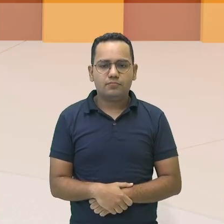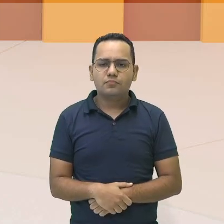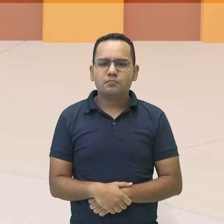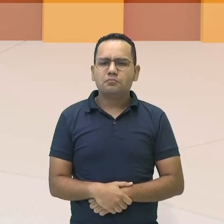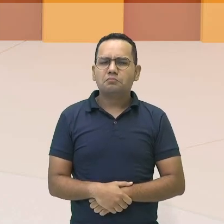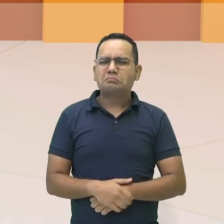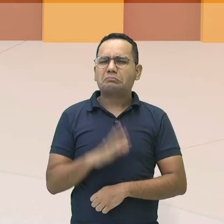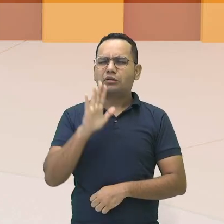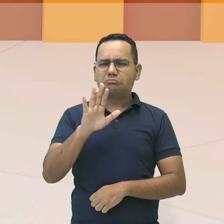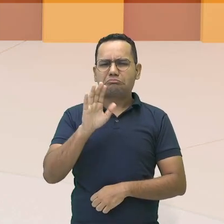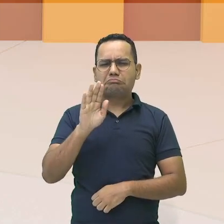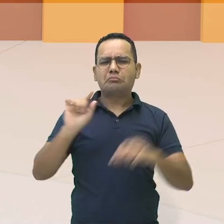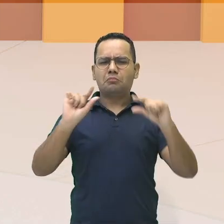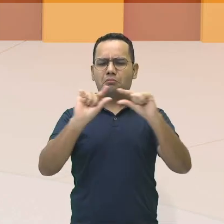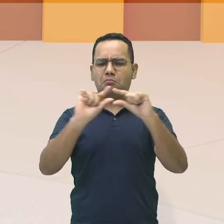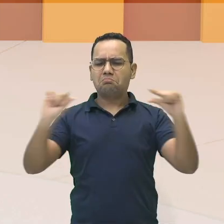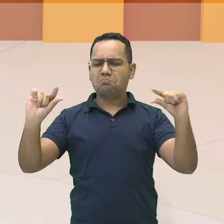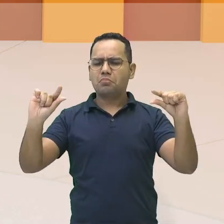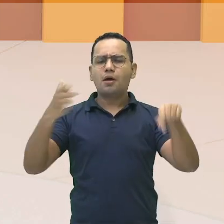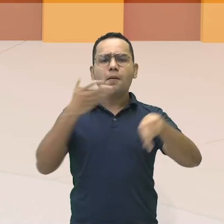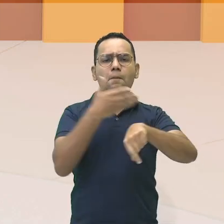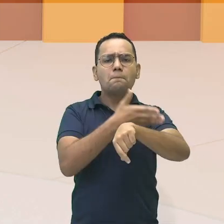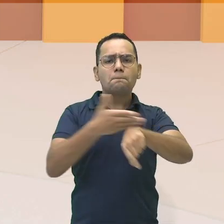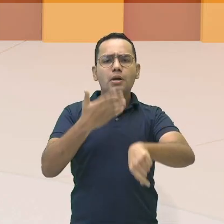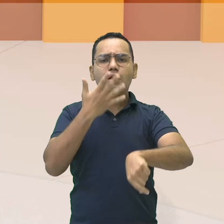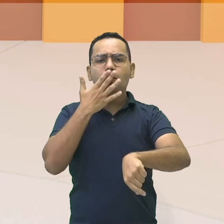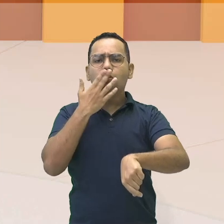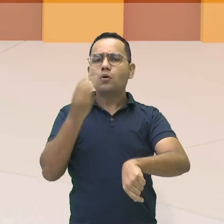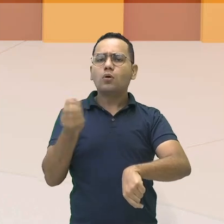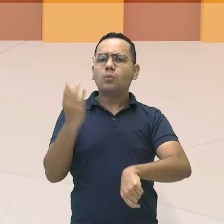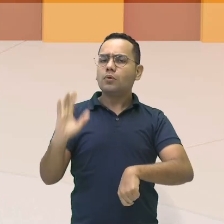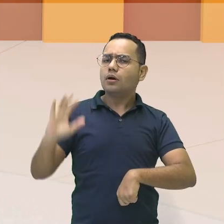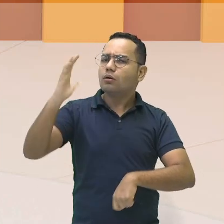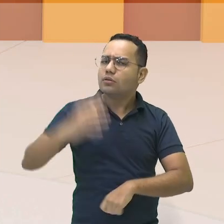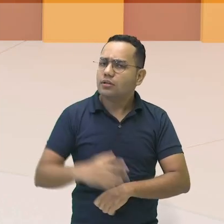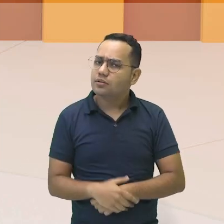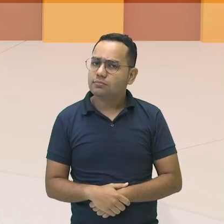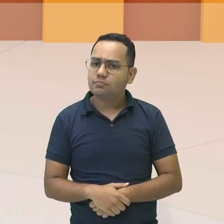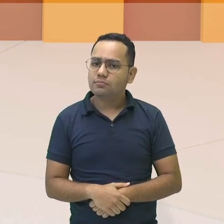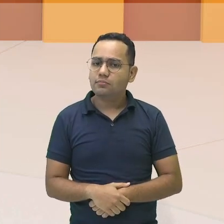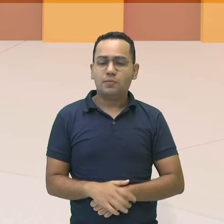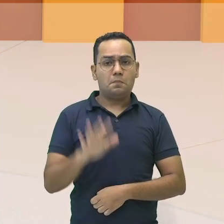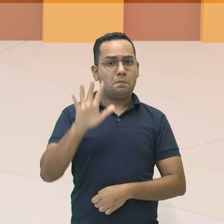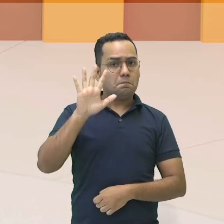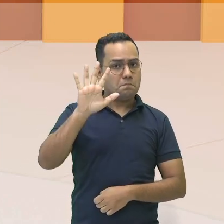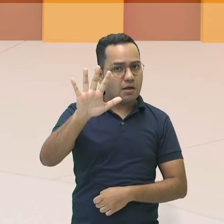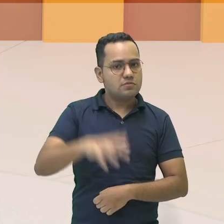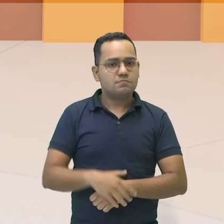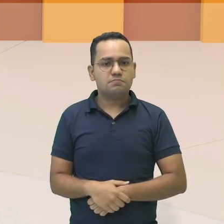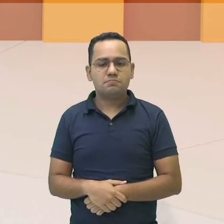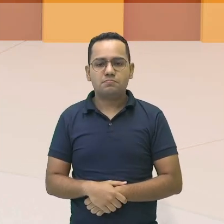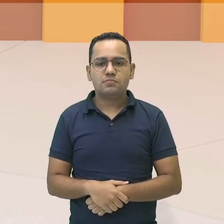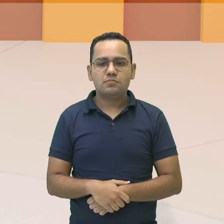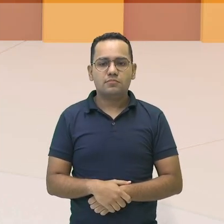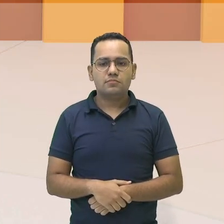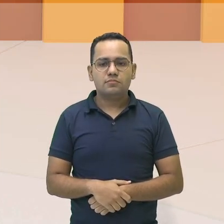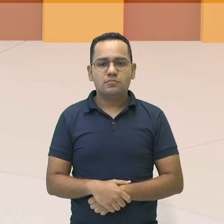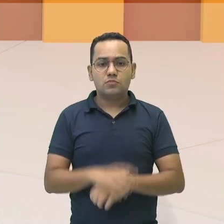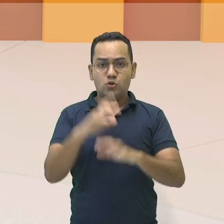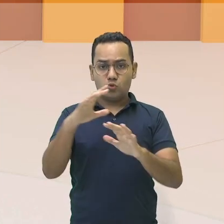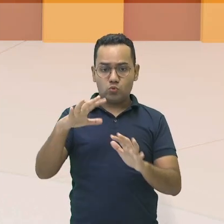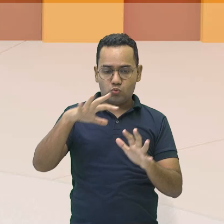dá essa promoção do desenvolvimento sustentável em âmbito global, tá certo? Através, por